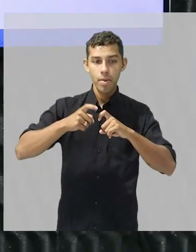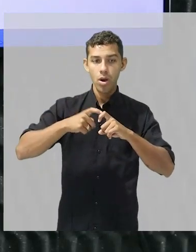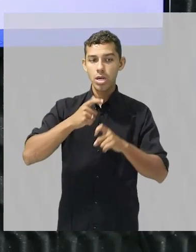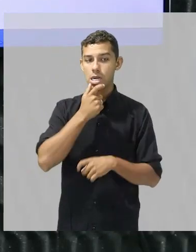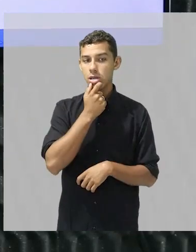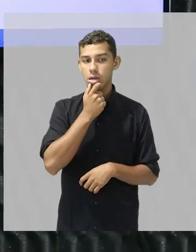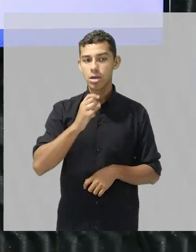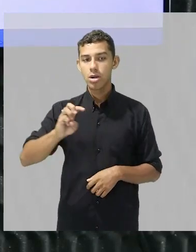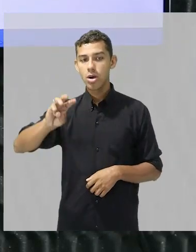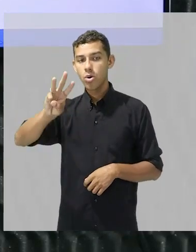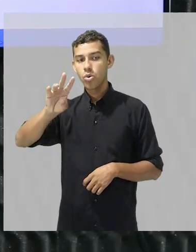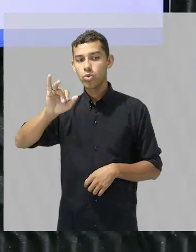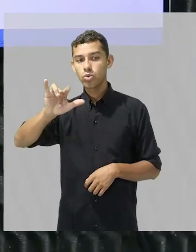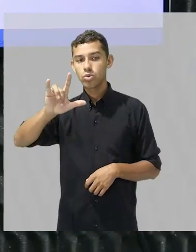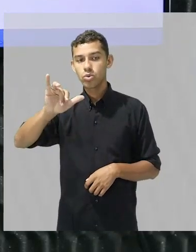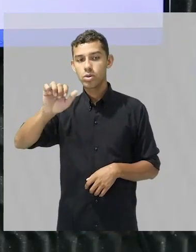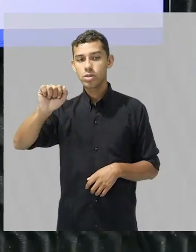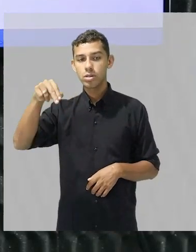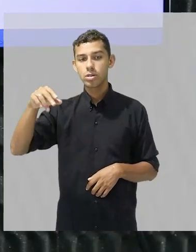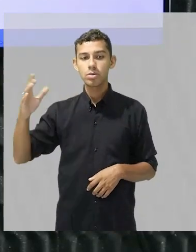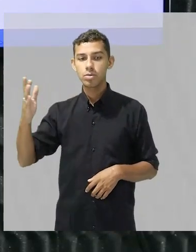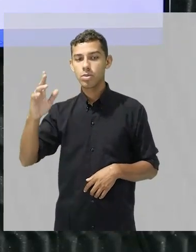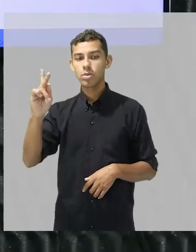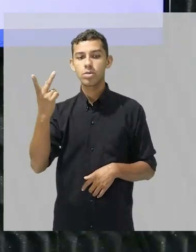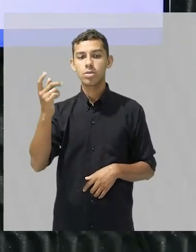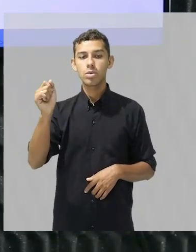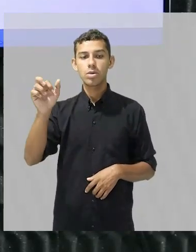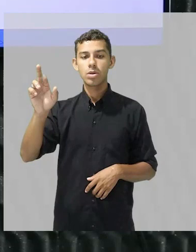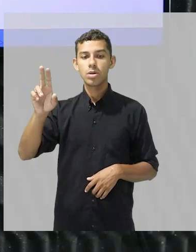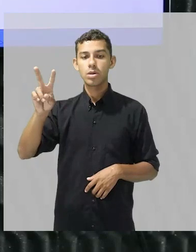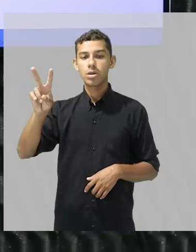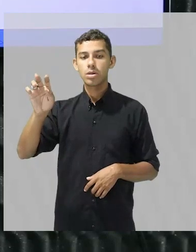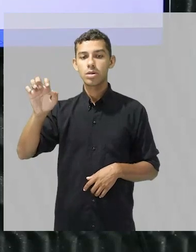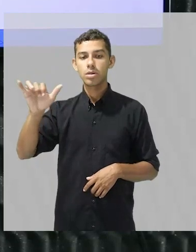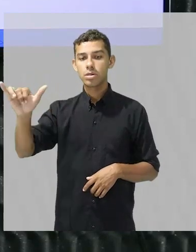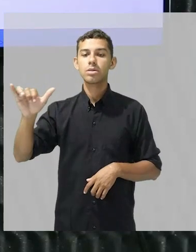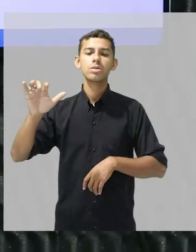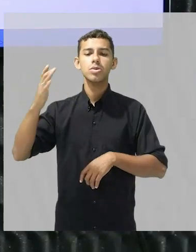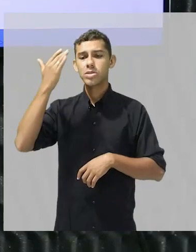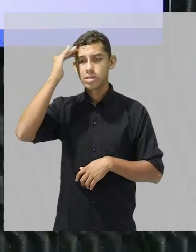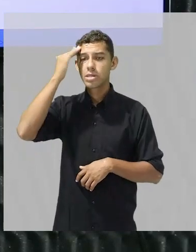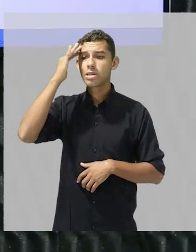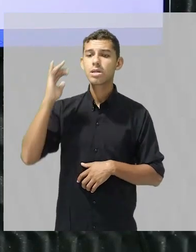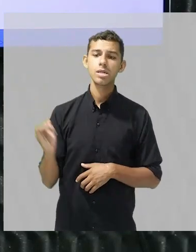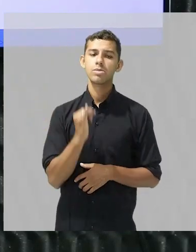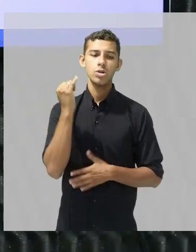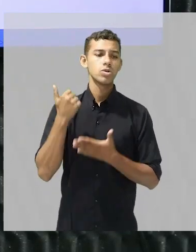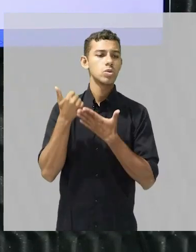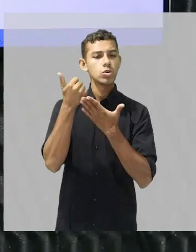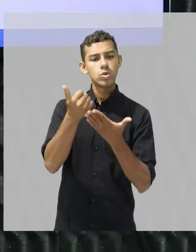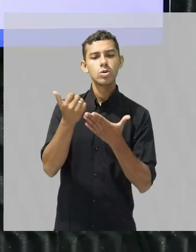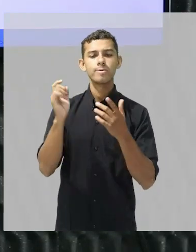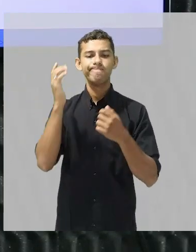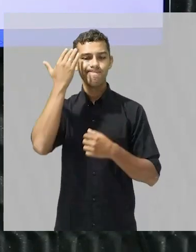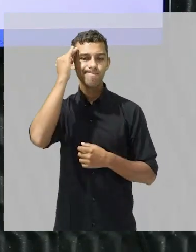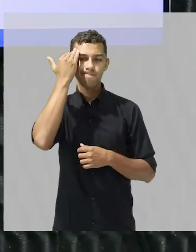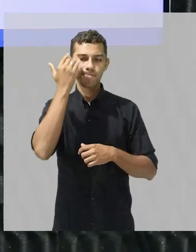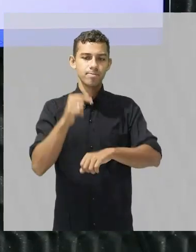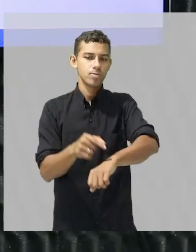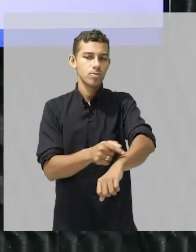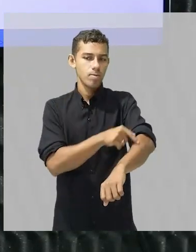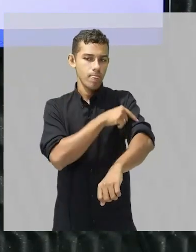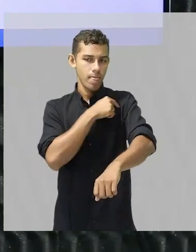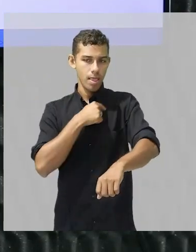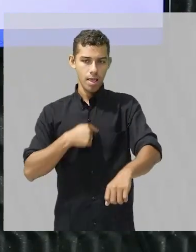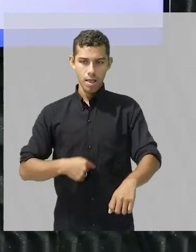William Harvey, tá? Que fez importantes contribuições para o entendimento do processo de circulação do sangue